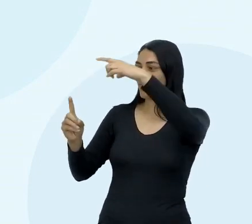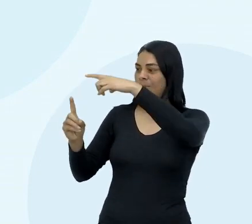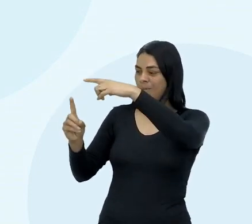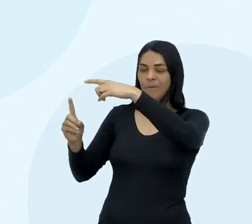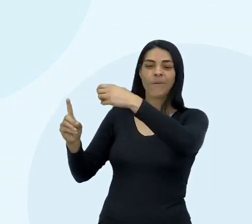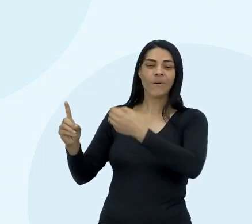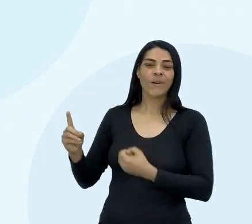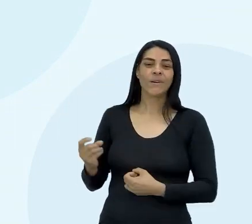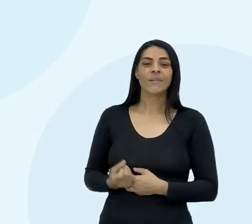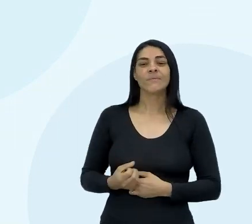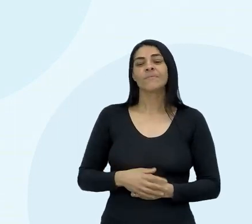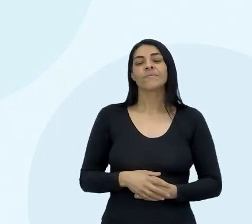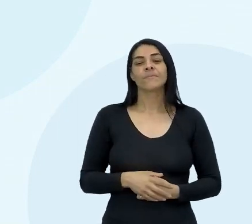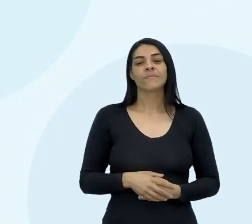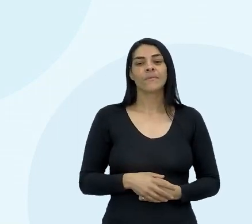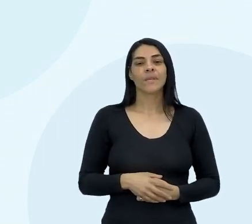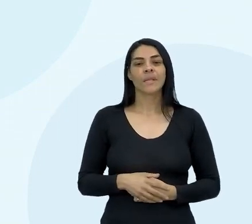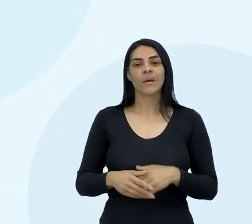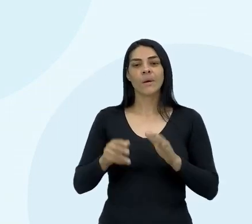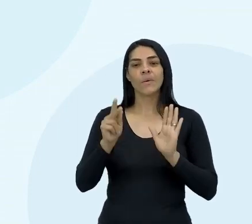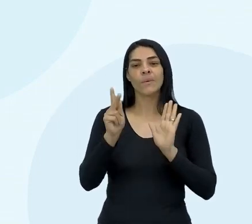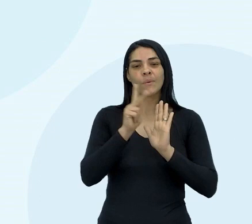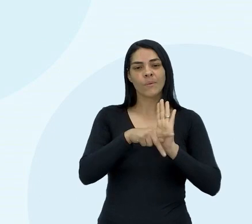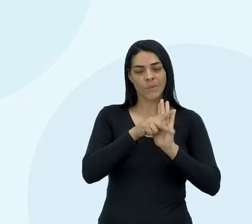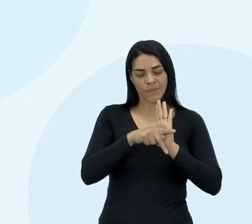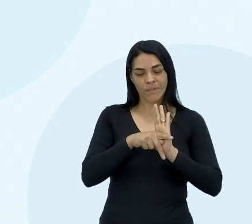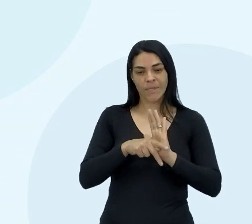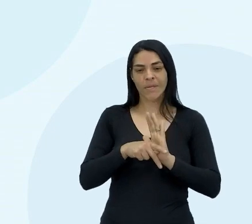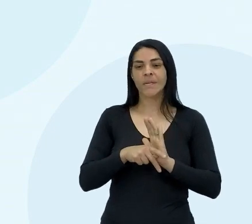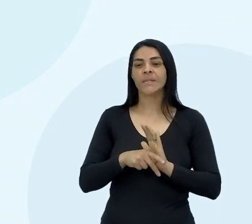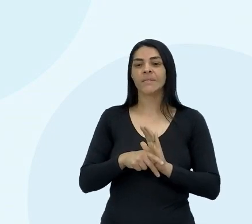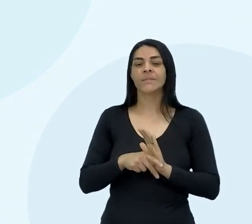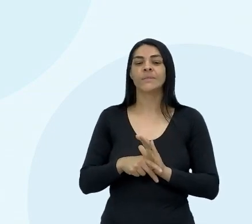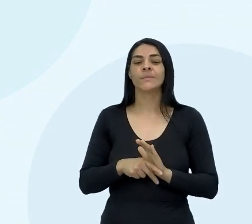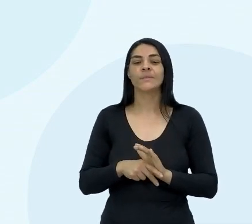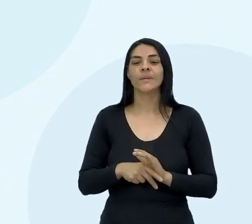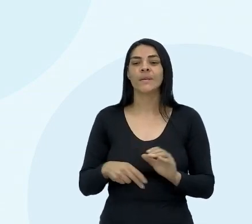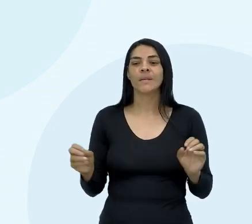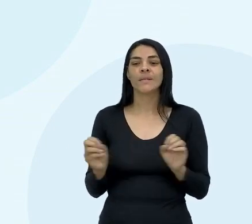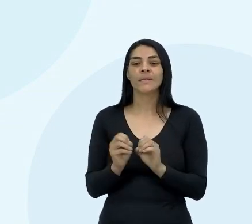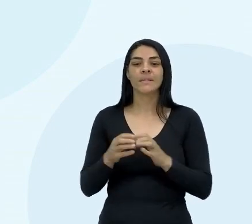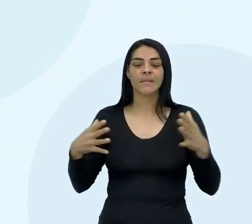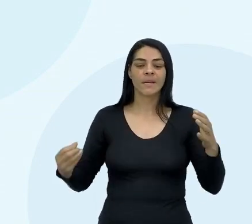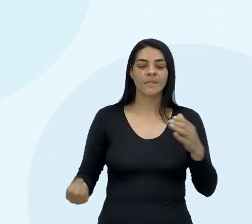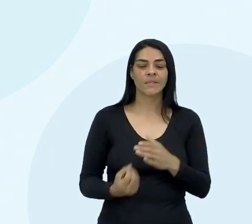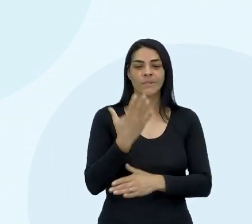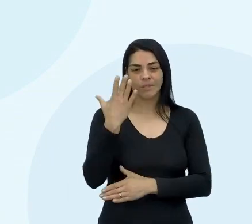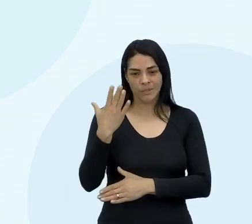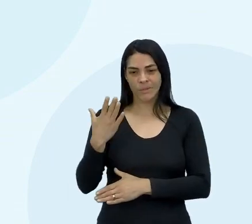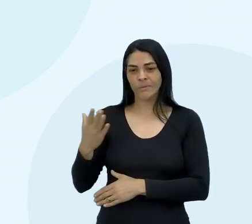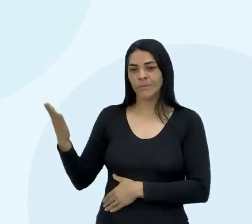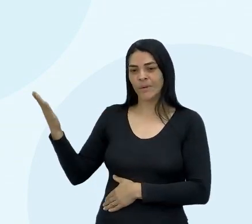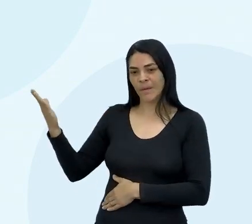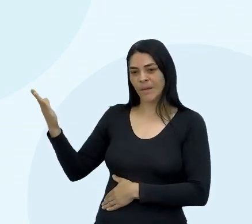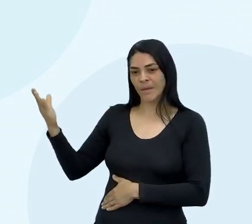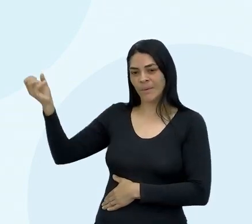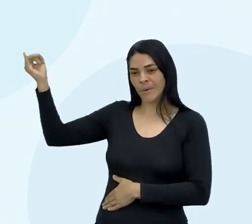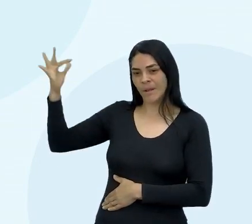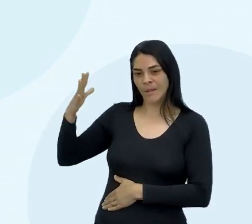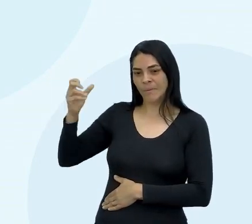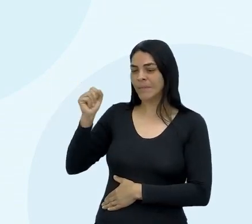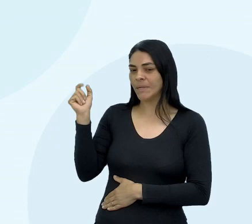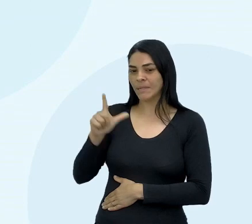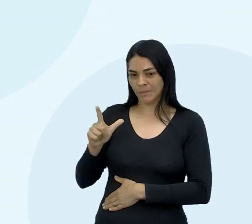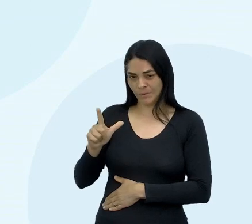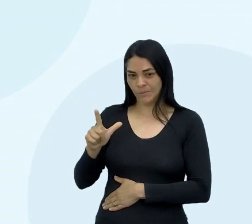Então, processos criativos é, neste caso aí, representado por essa lâmpada azul. Para quem não está vendo, na tela temos uma